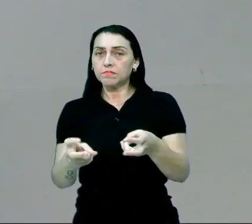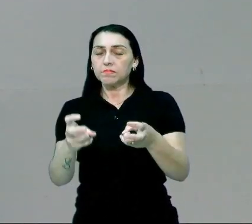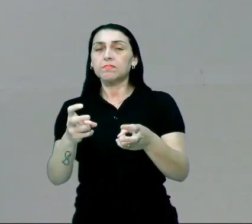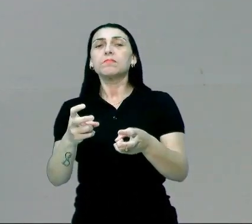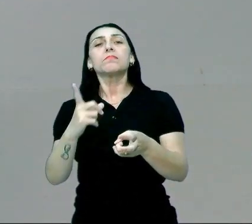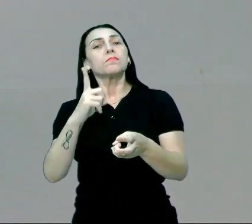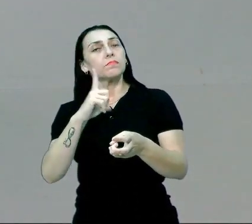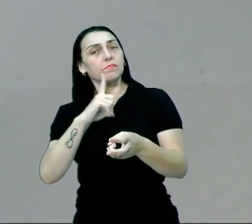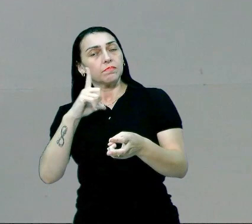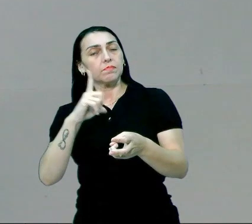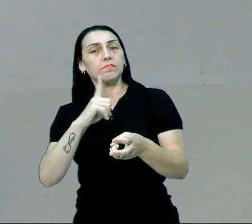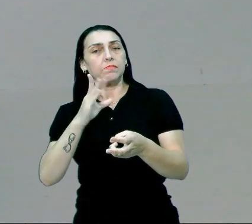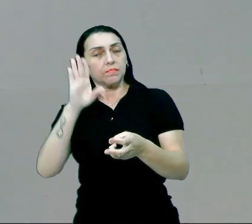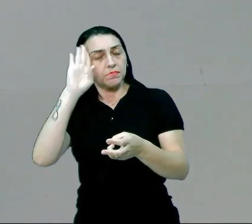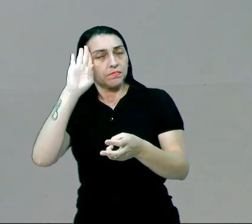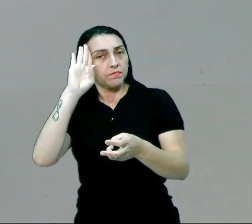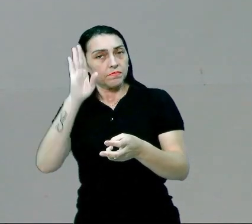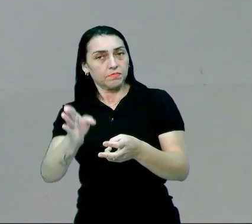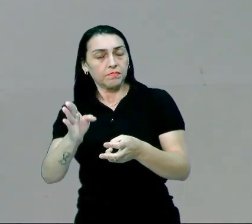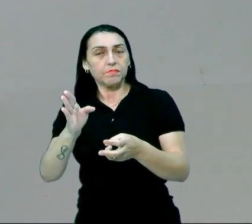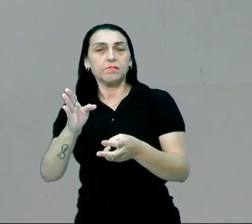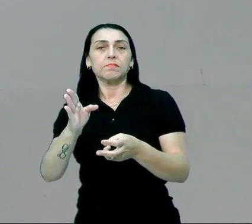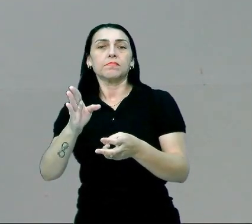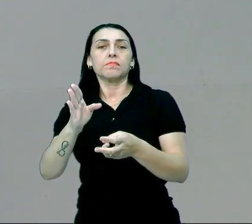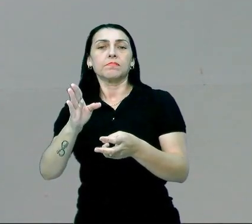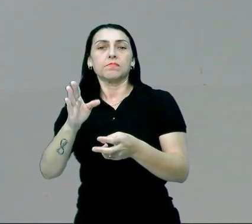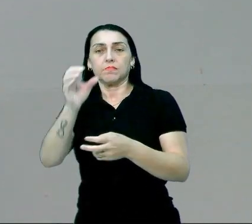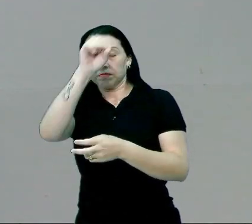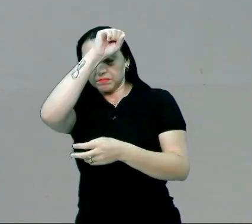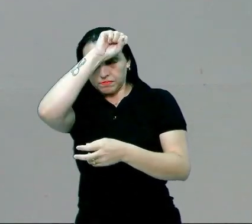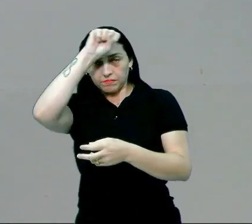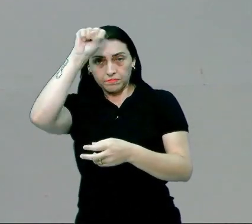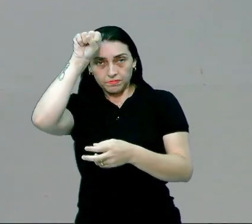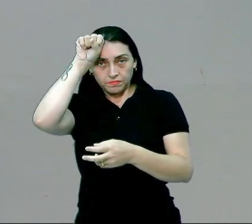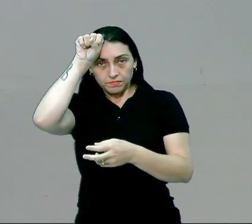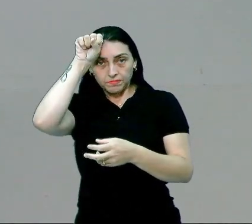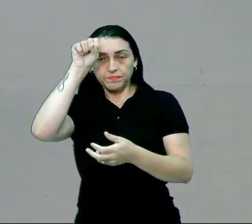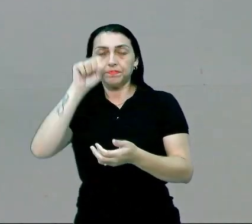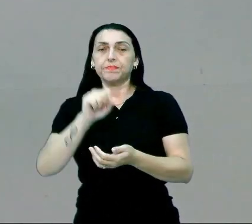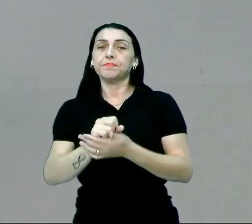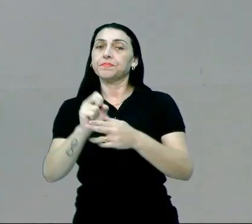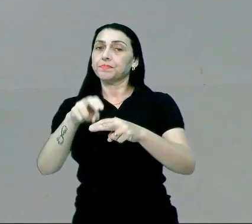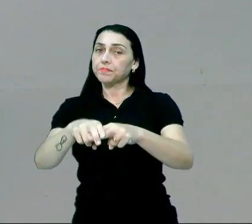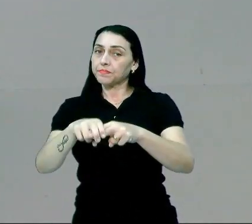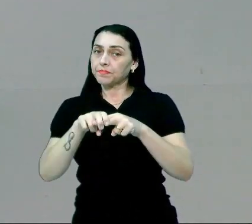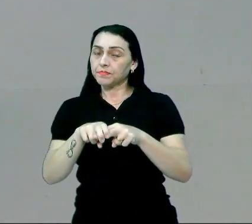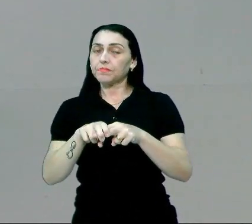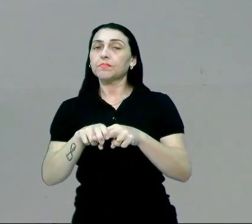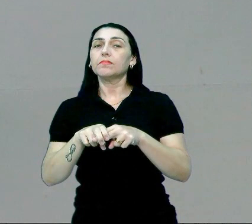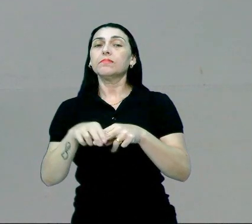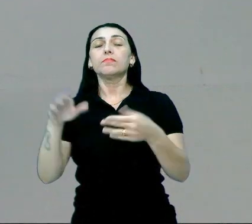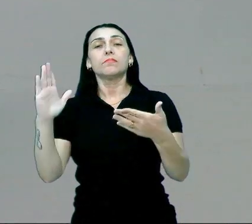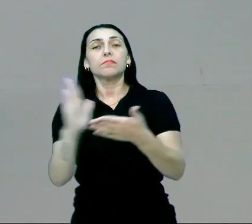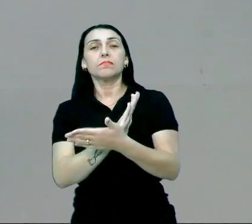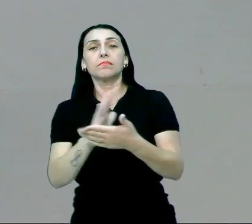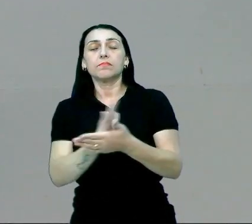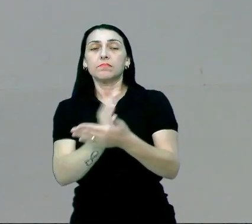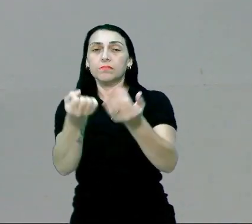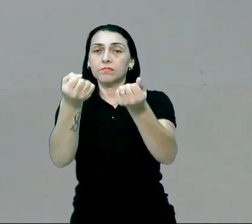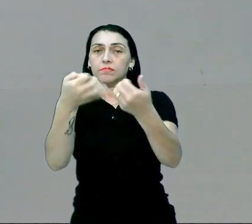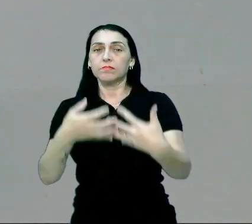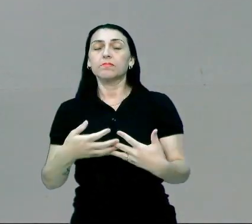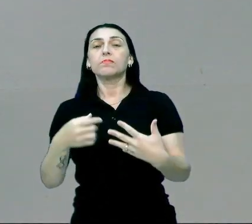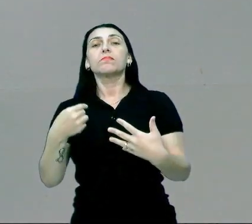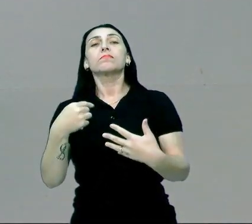são tratados, principalmente na área da sociologia. Por isso que, além de algumas